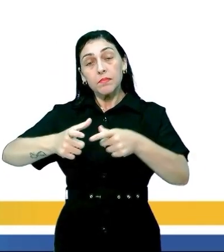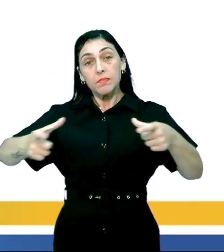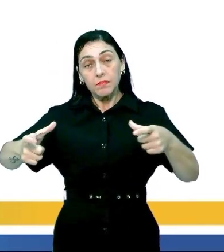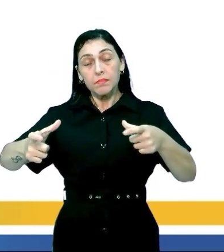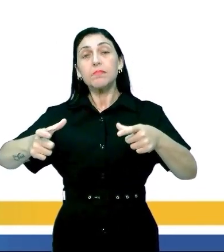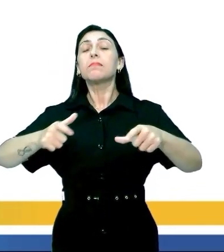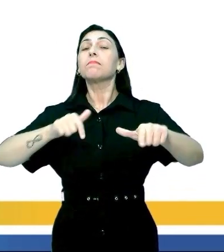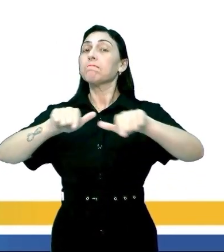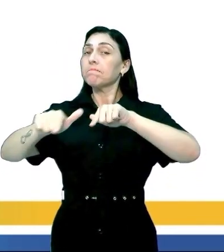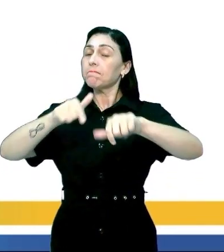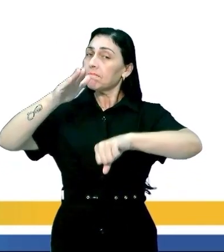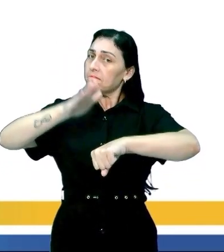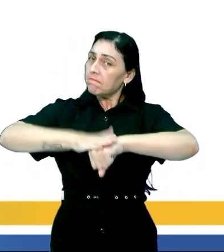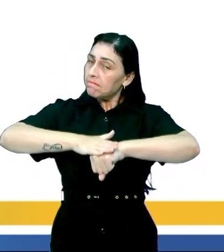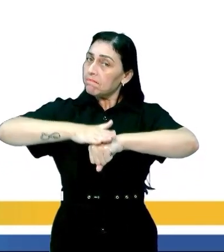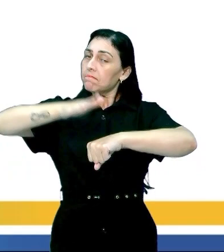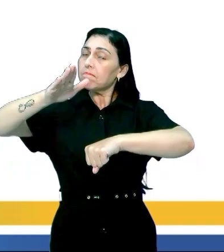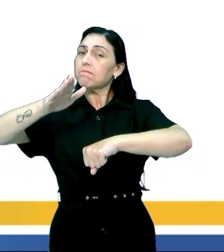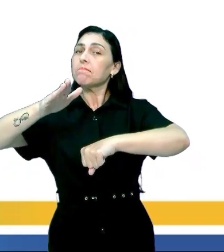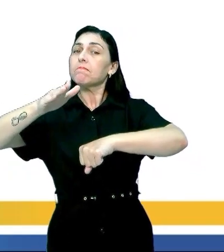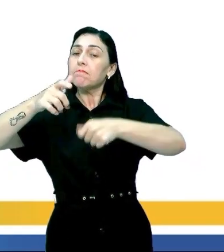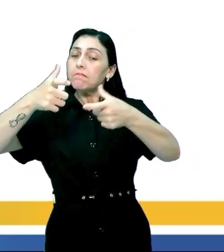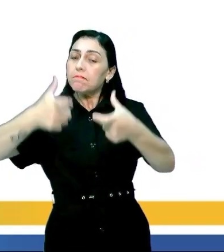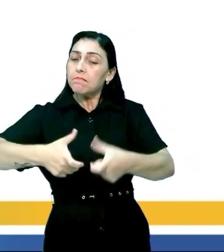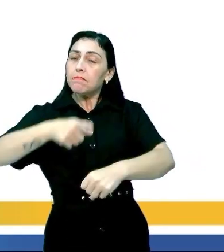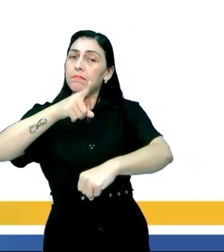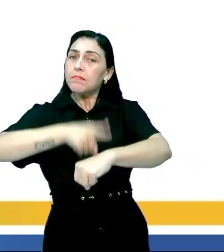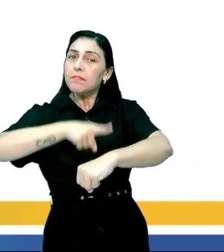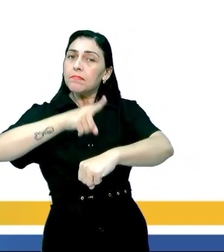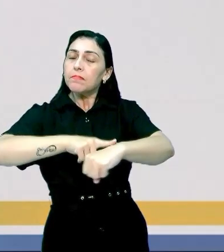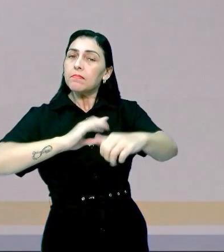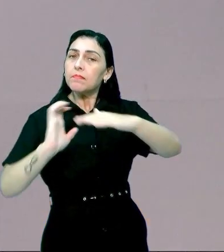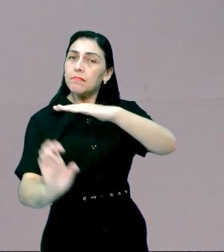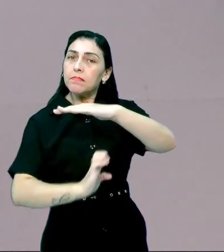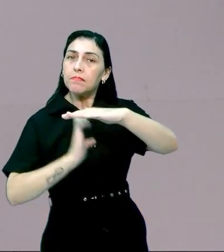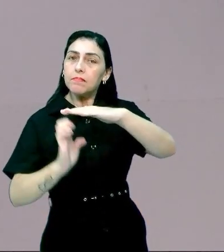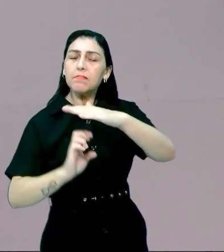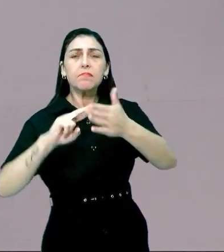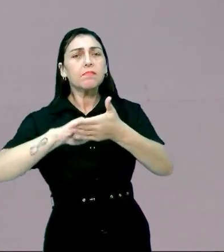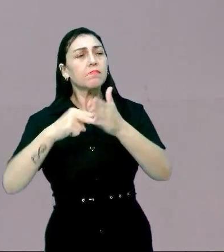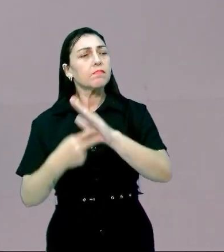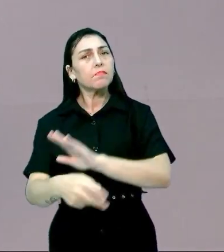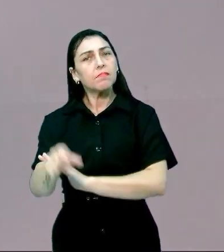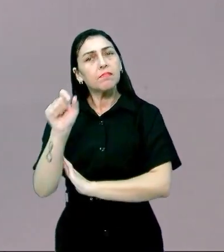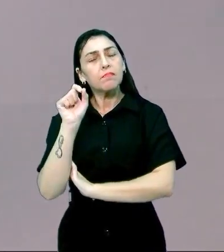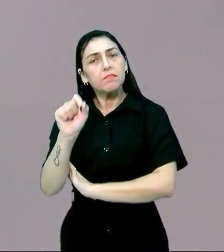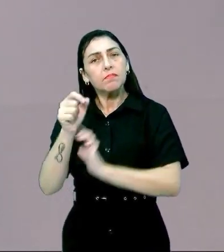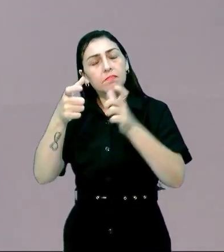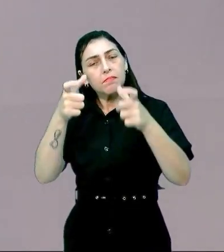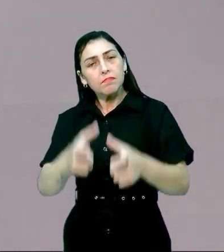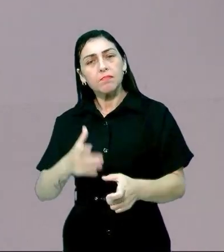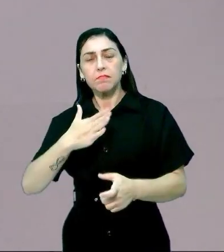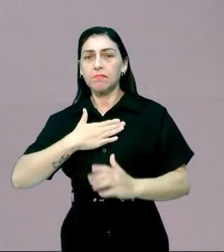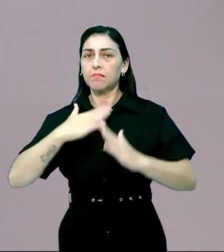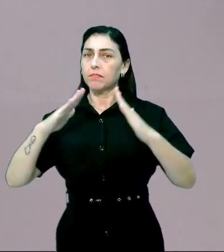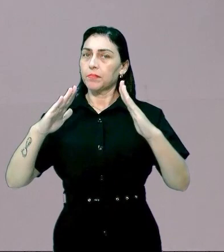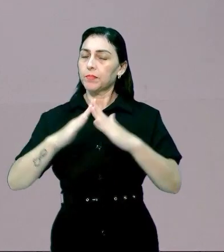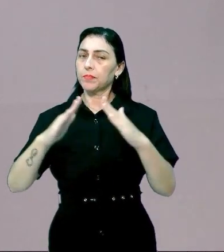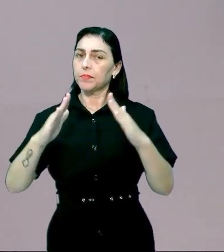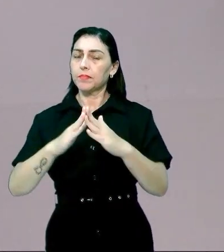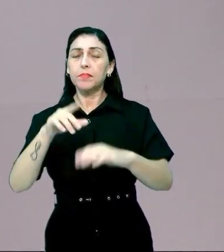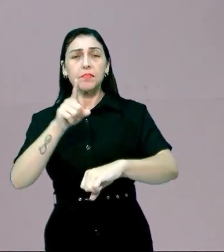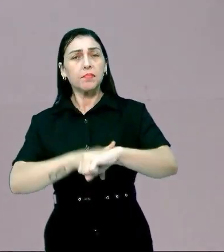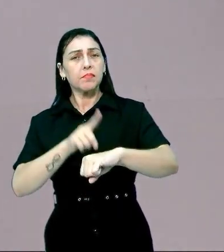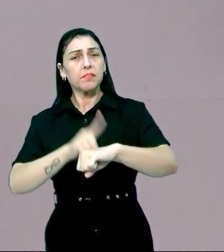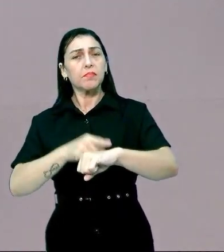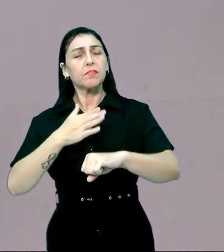B, ampliação de atividades extras. Isso quer dizer o quê? O ambiente da minha casa, ele é o